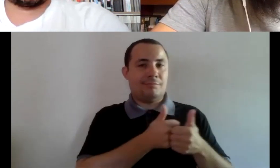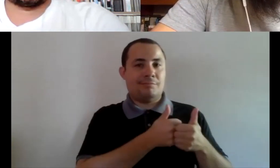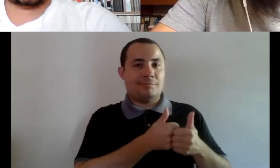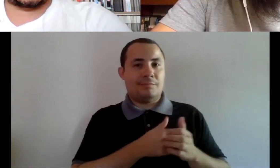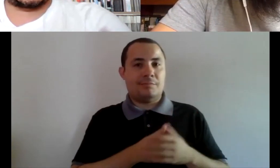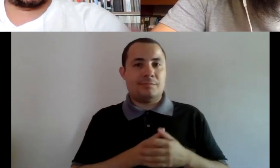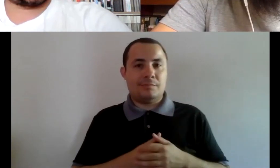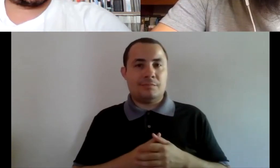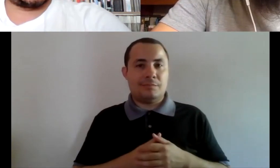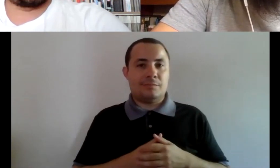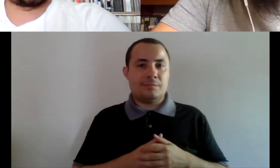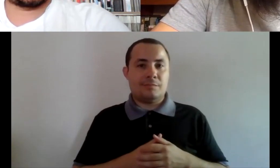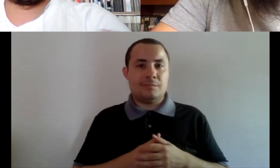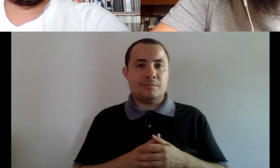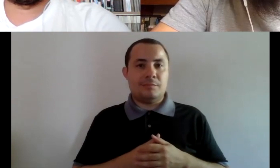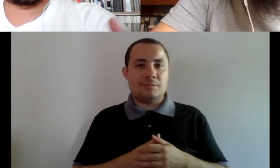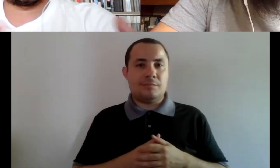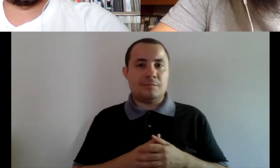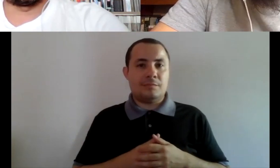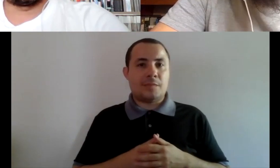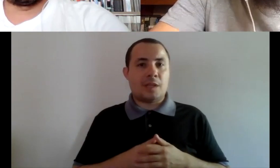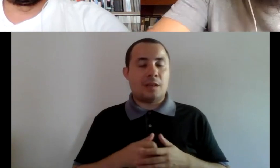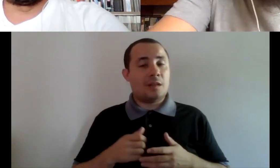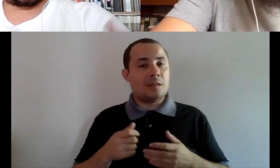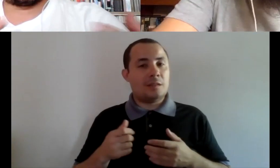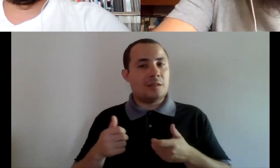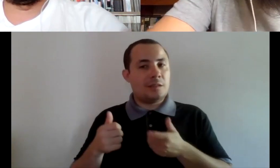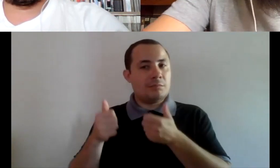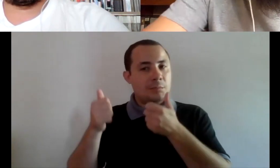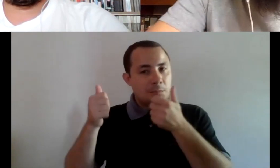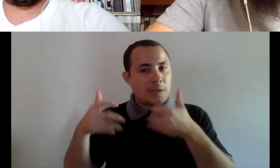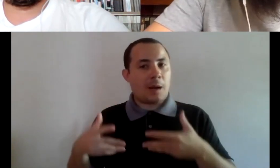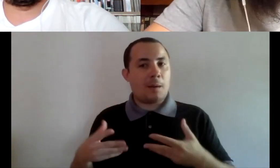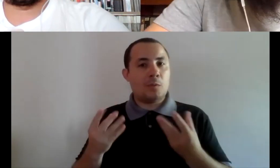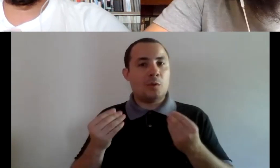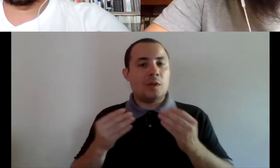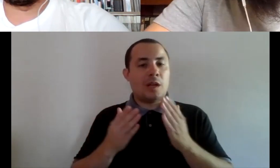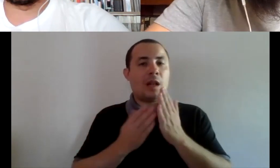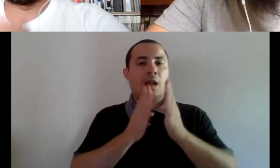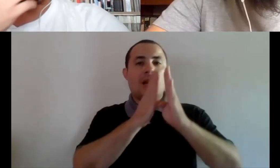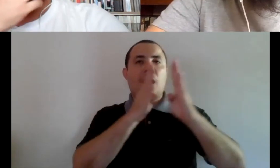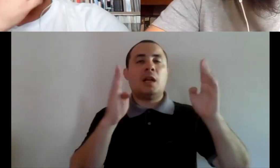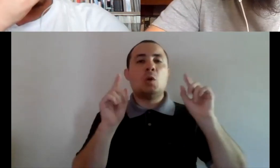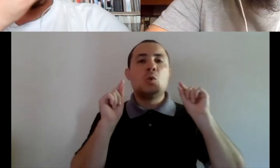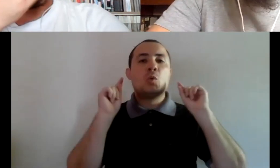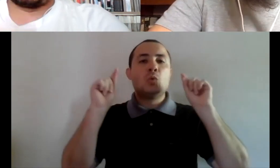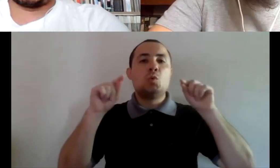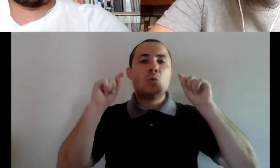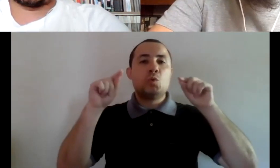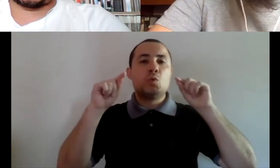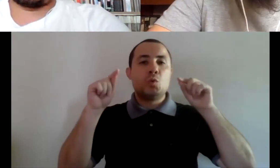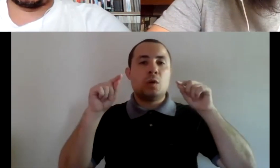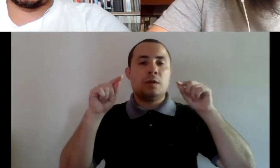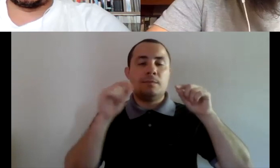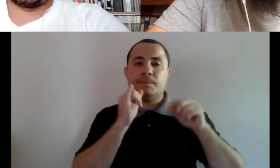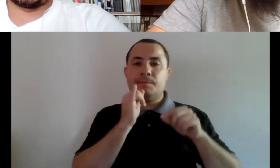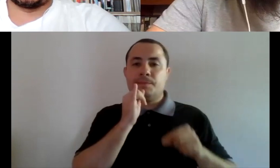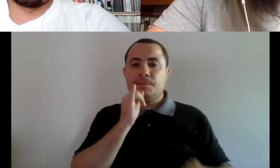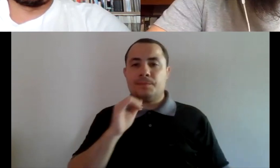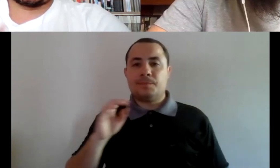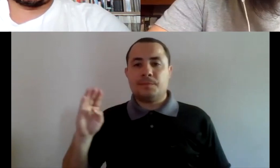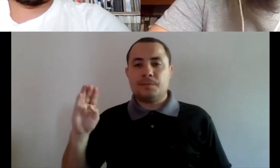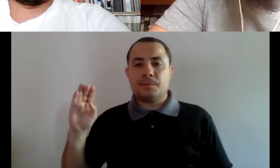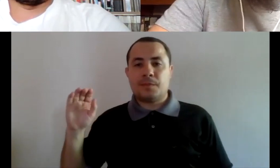a característica, né, desse acervo, né? O que chega. Uma coisa que eu percebo, igual no depoimento da